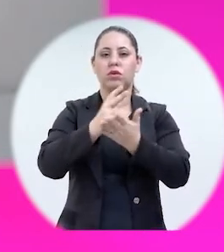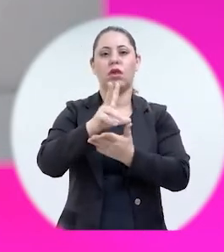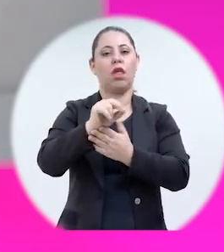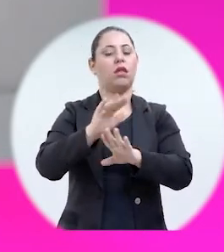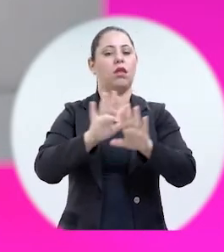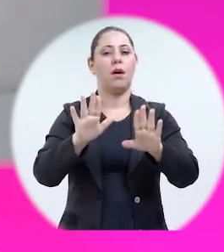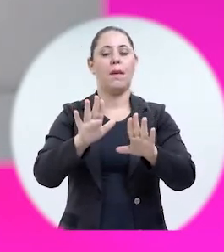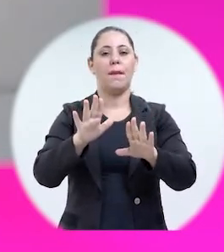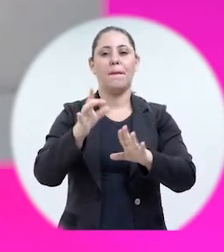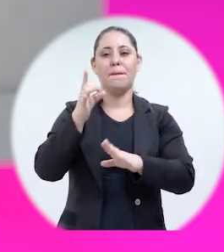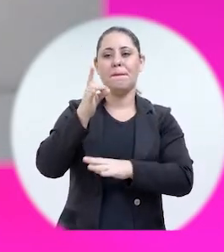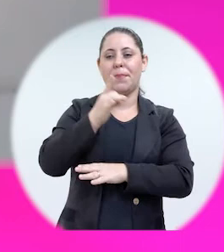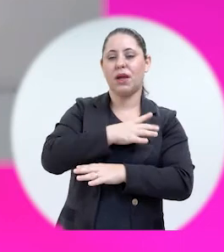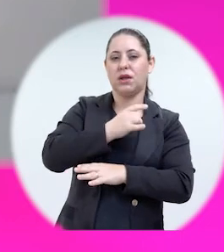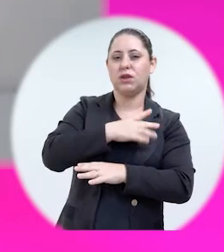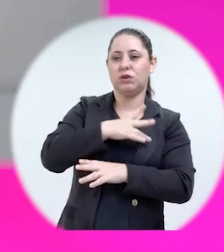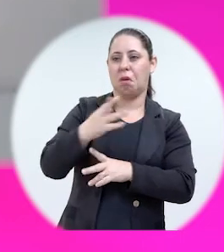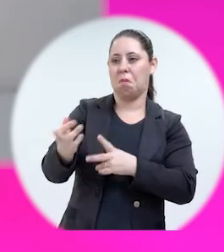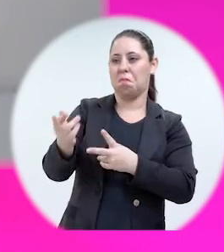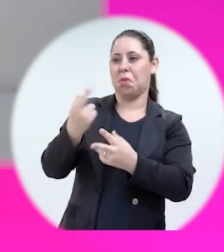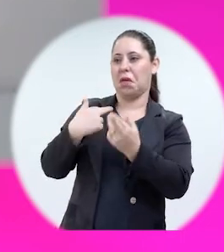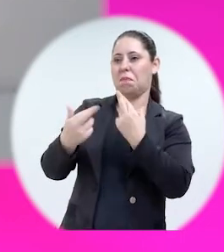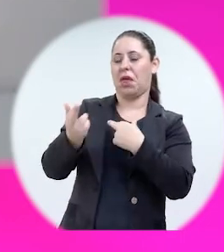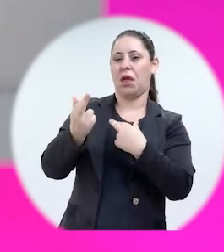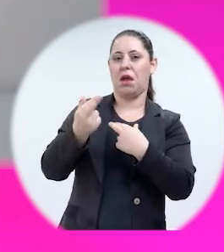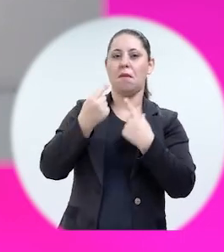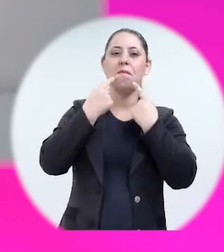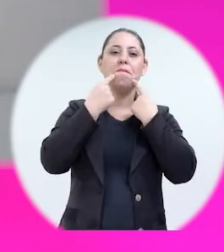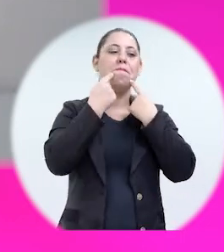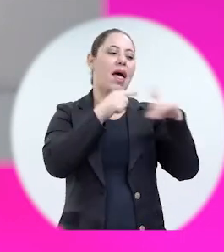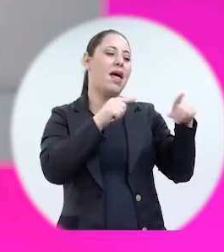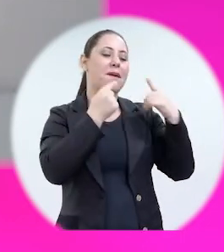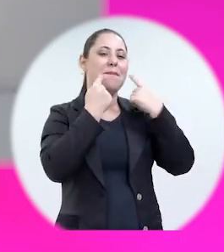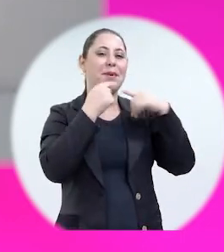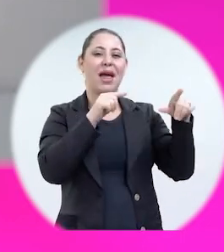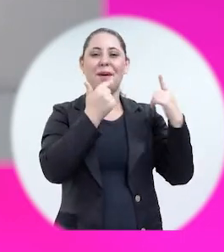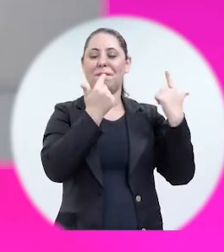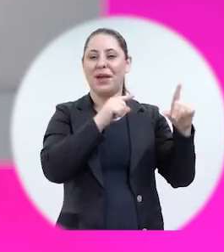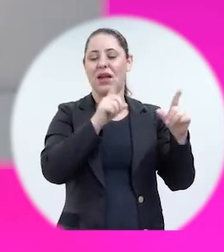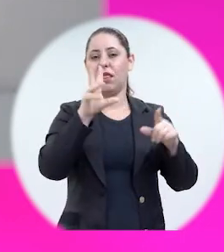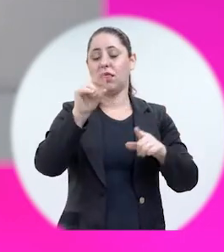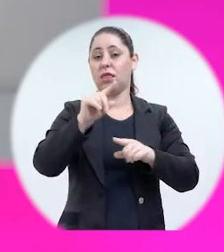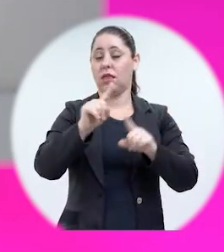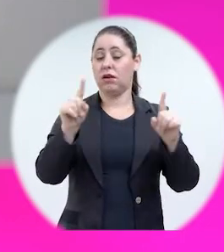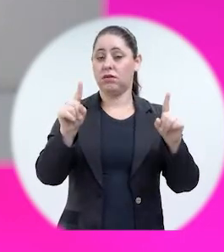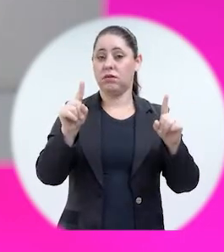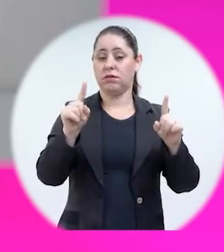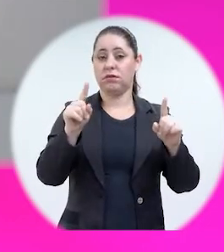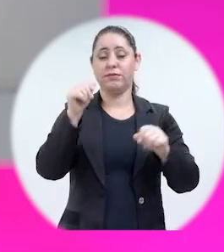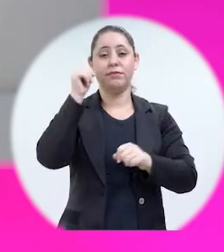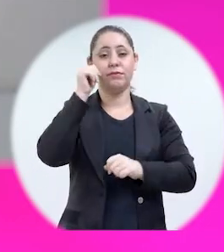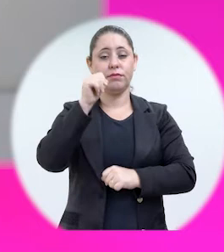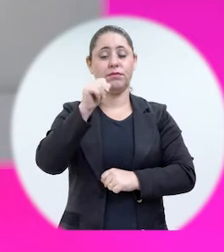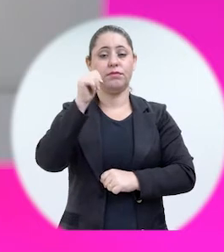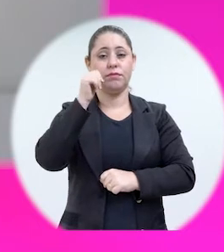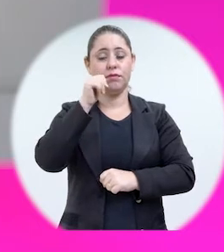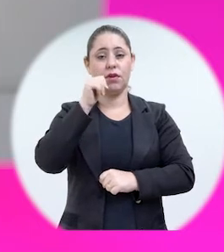julgamento, medo de serem criticadas, enfim, de piadas, né, que ainda existem. Mas essa